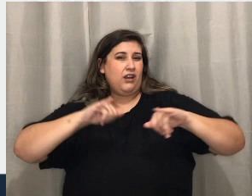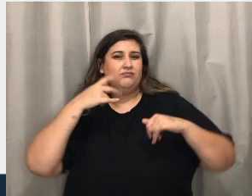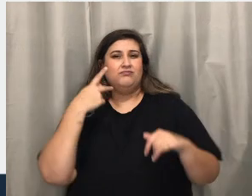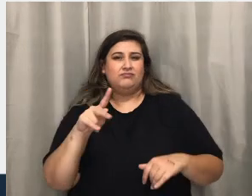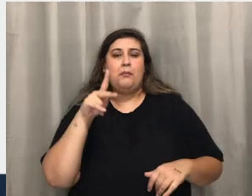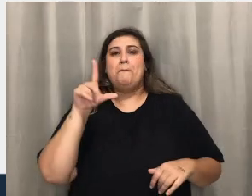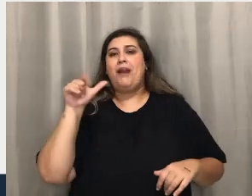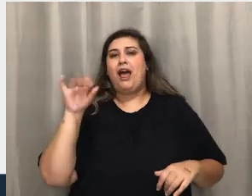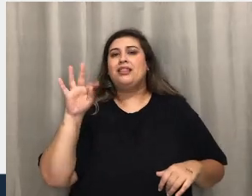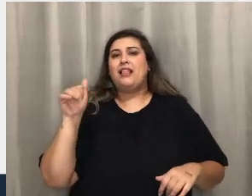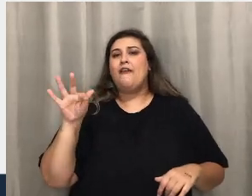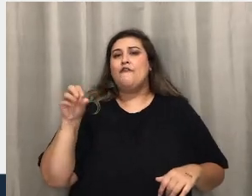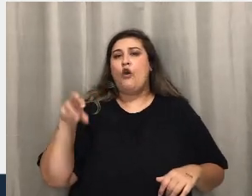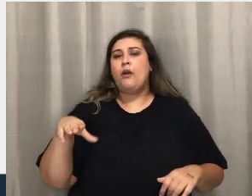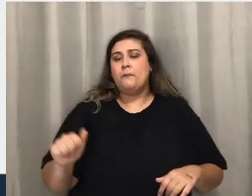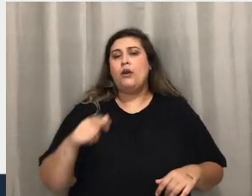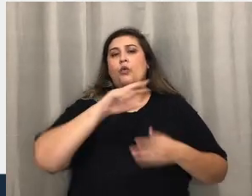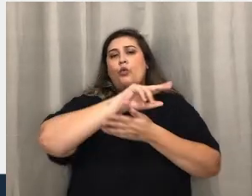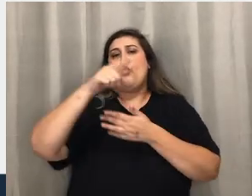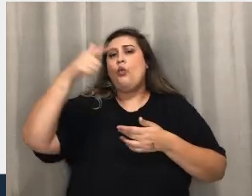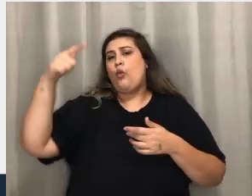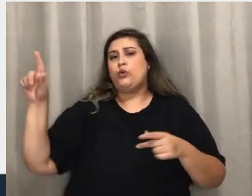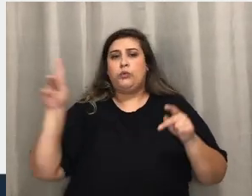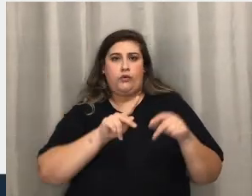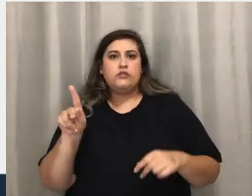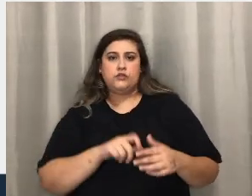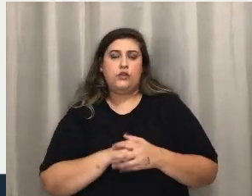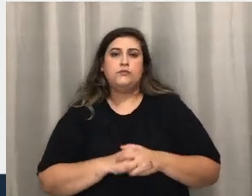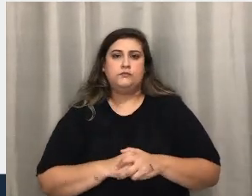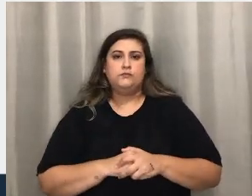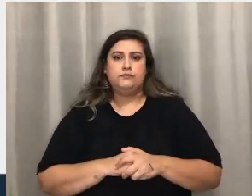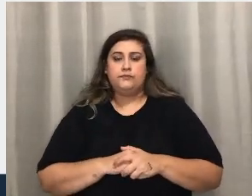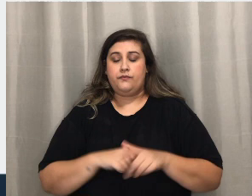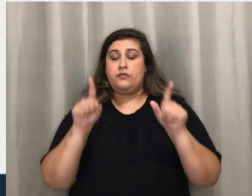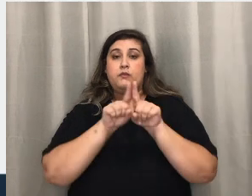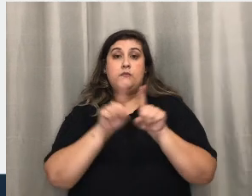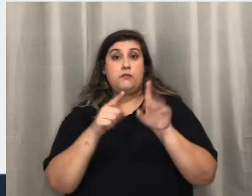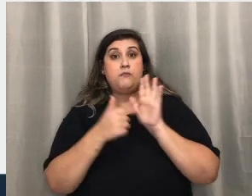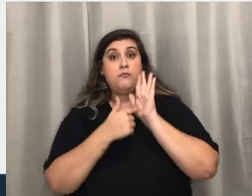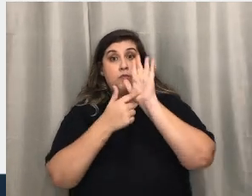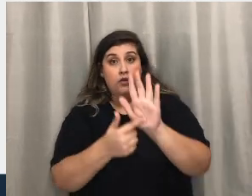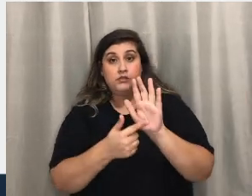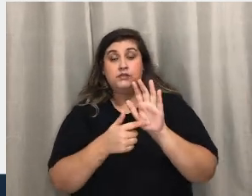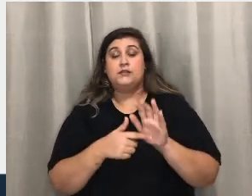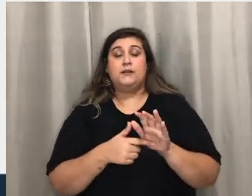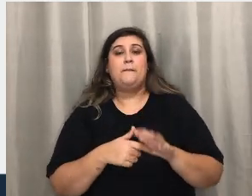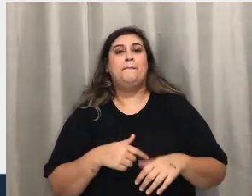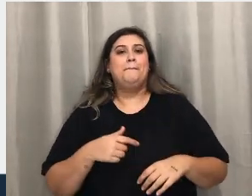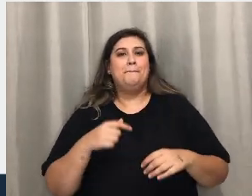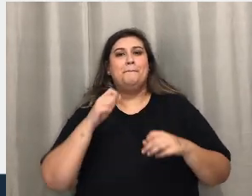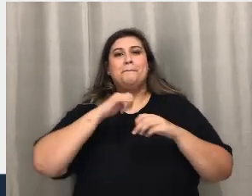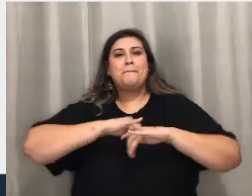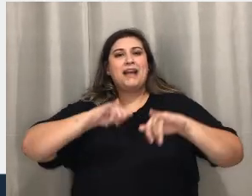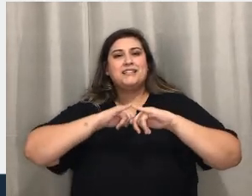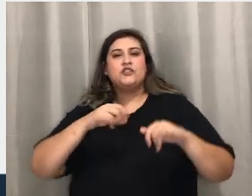divulgar essa plataforma a outros docentes. E mostrar botão de mensagens de voz em seu perfil